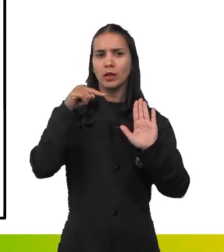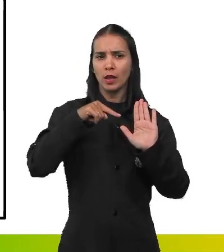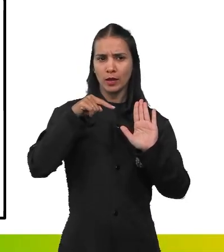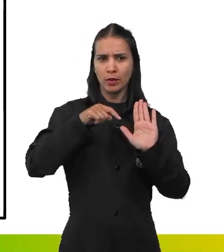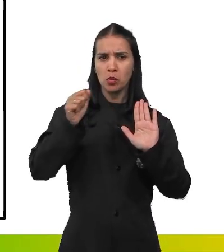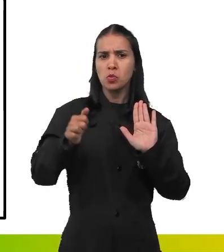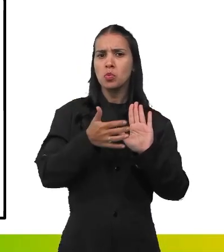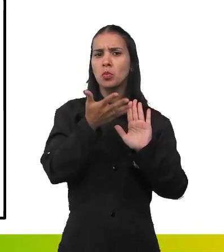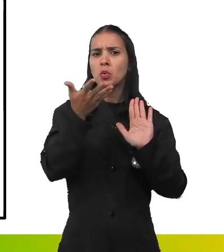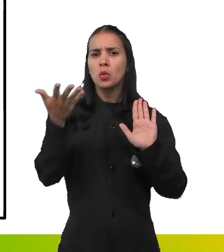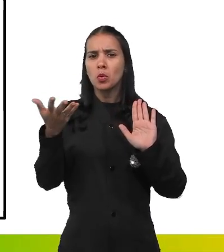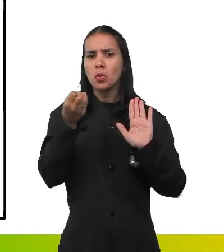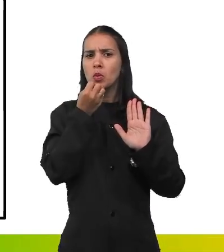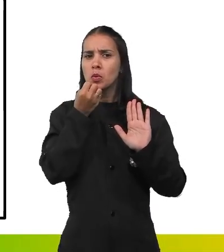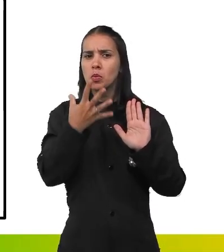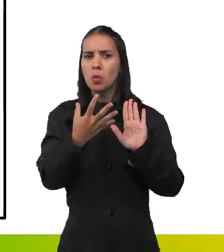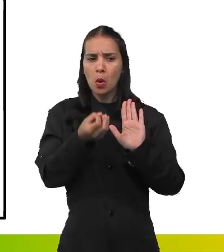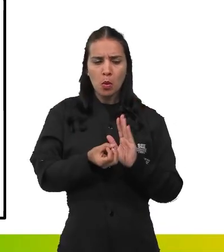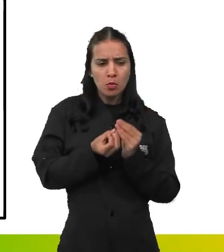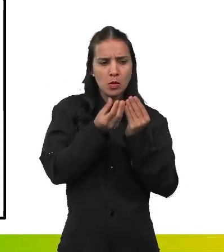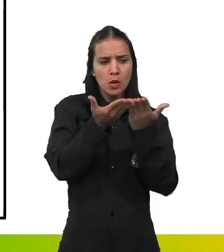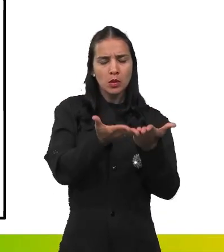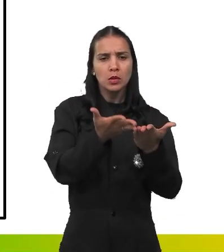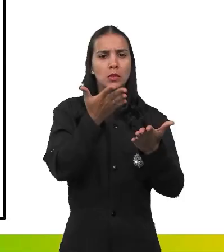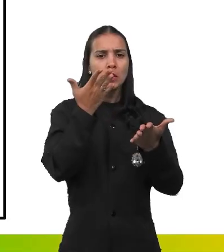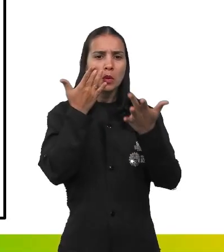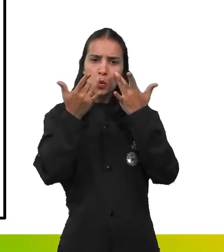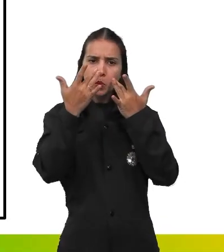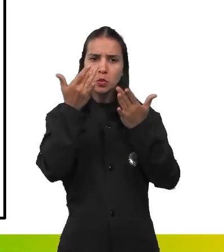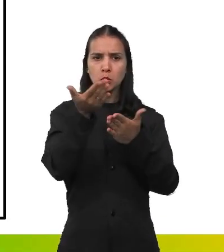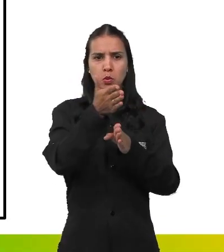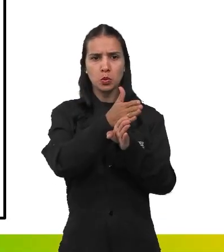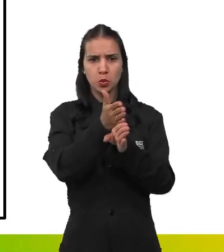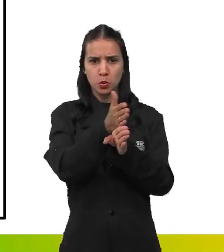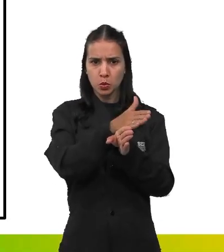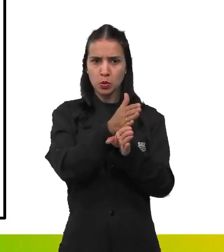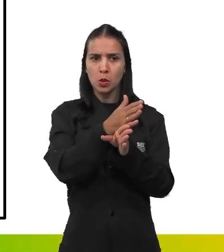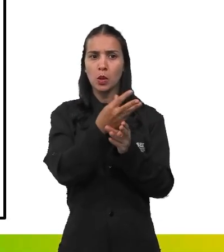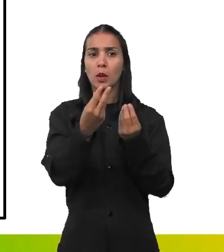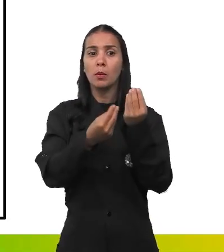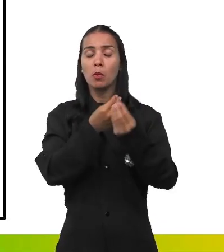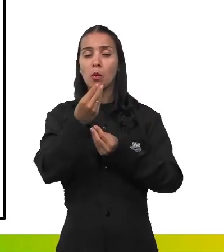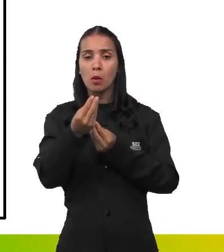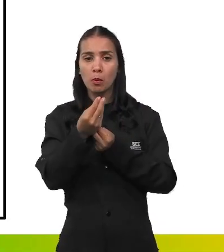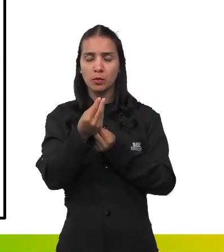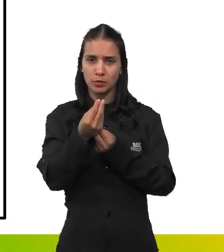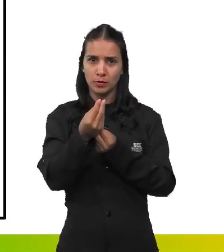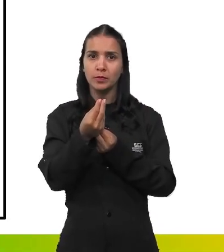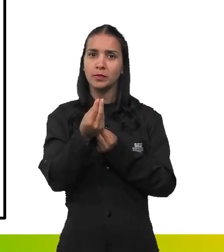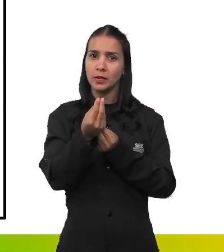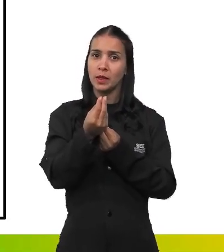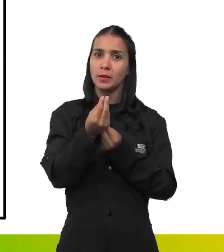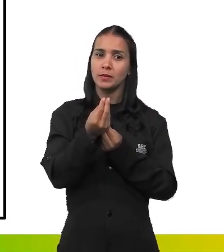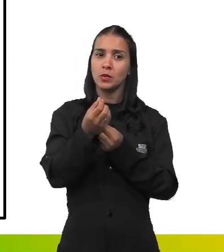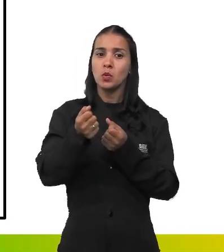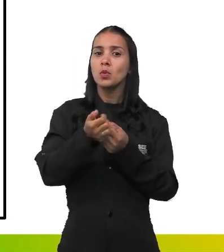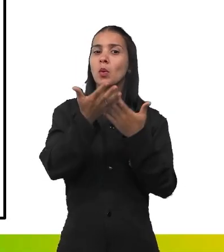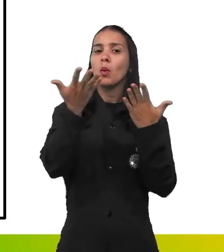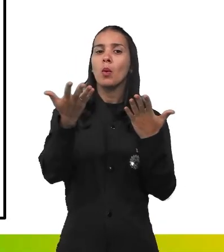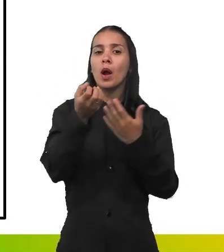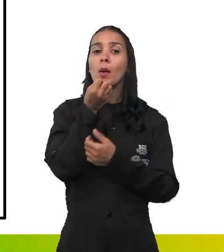teatro híbrido nesse caso? Então, aqui está falando de benefícios do teatro